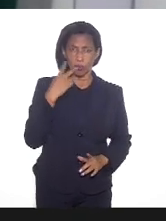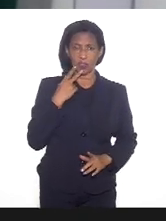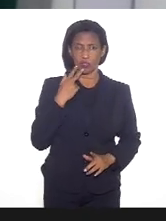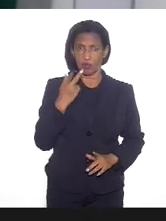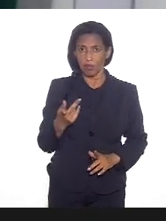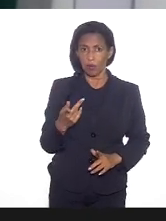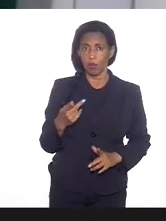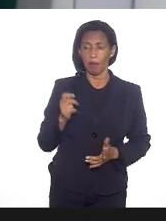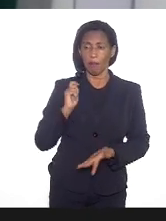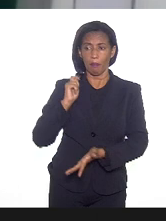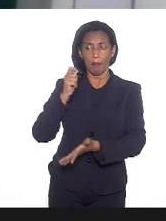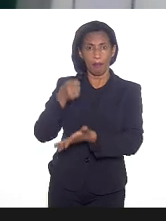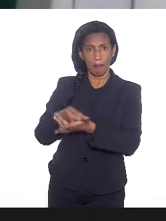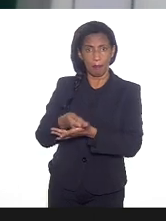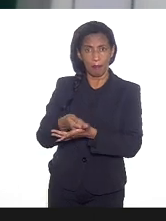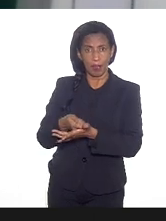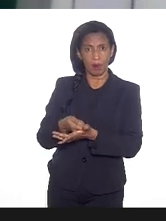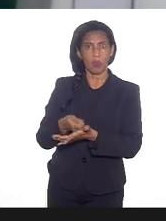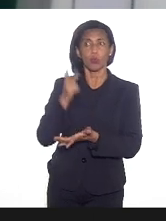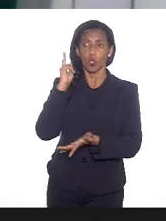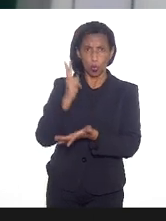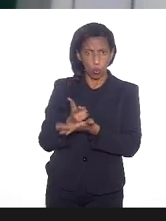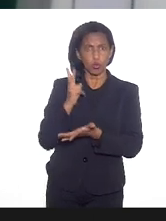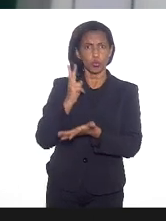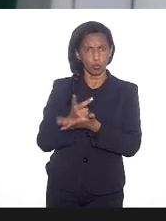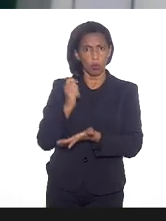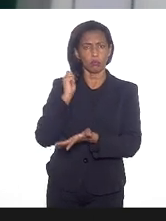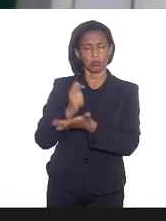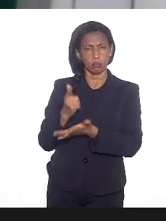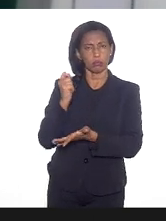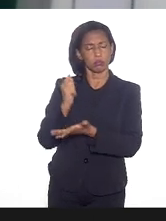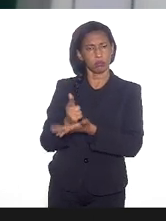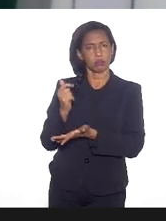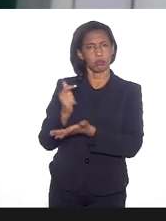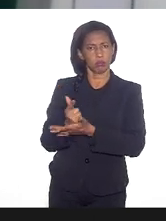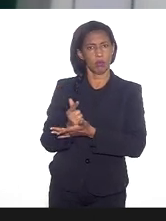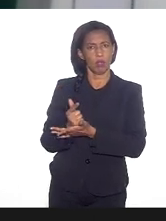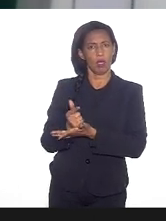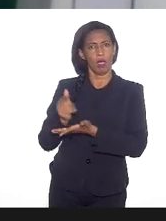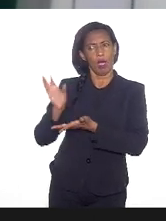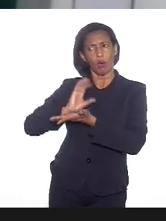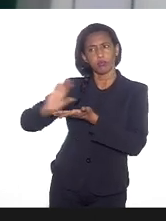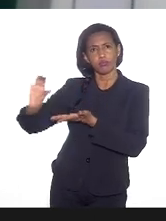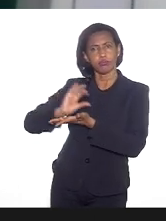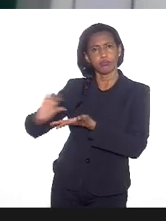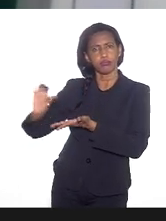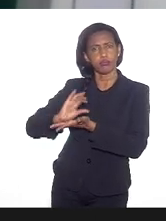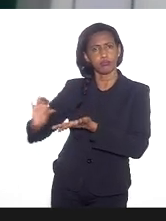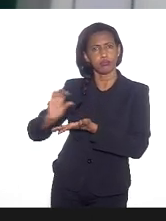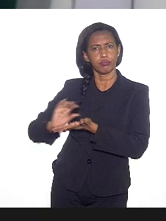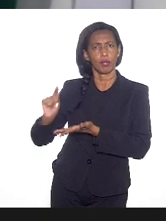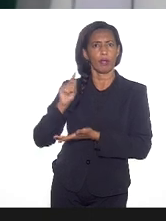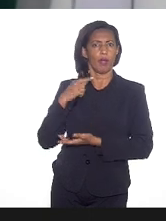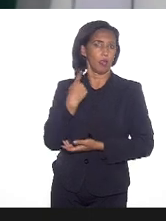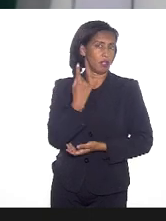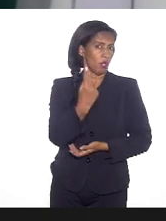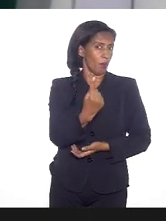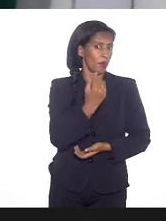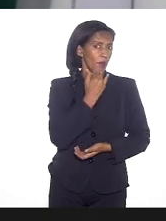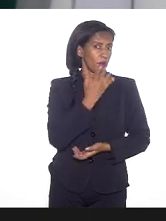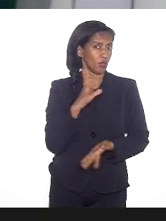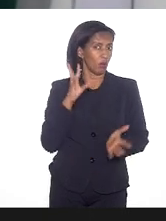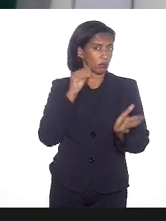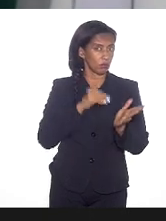pagamentos recentes que seguiram sendo feitos e de grande monta, né, aos investidores dessas operações. Essa é a primeira recomendação